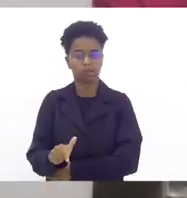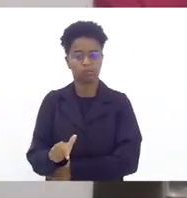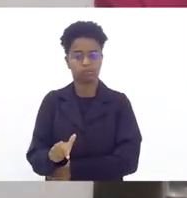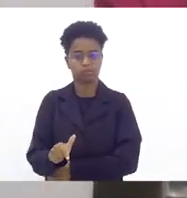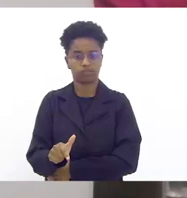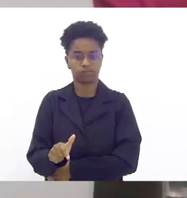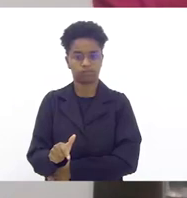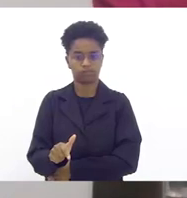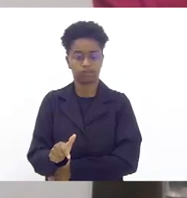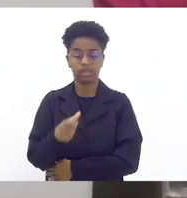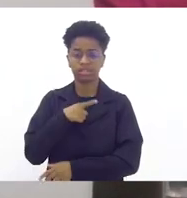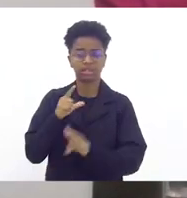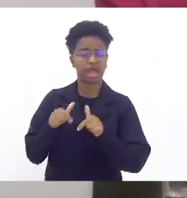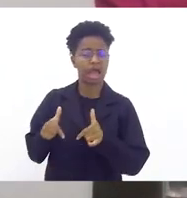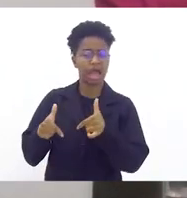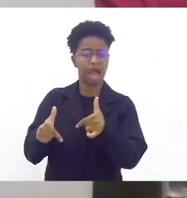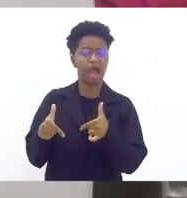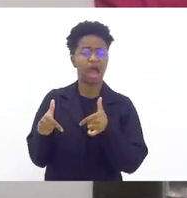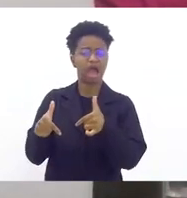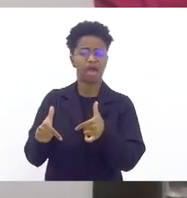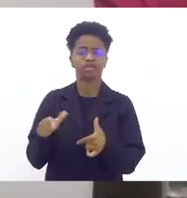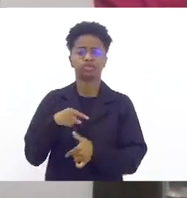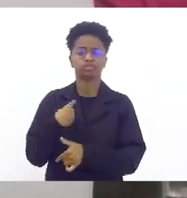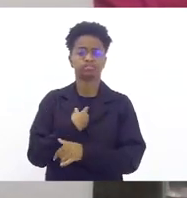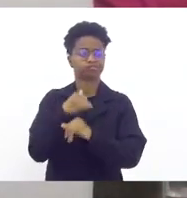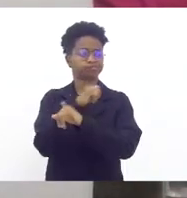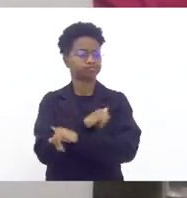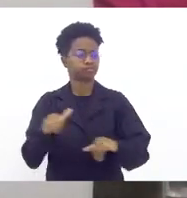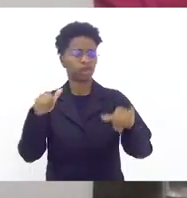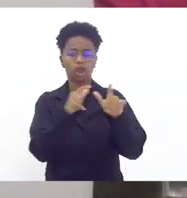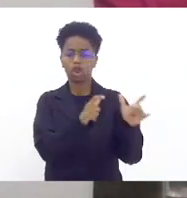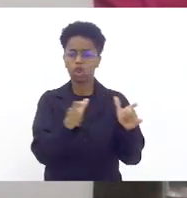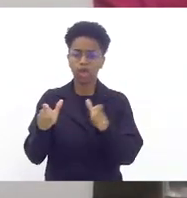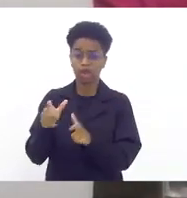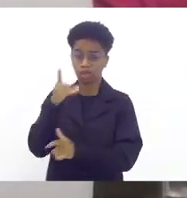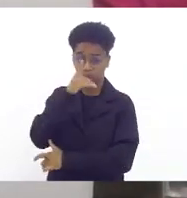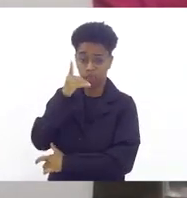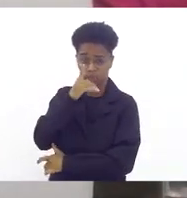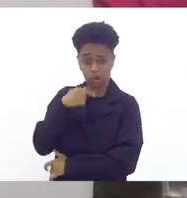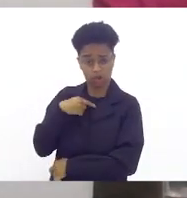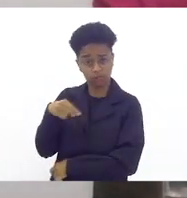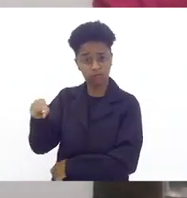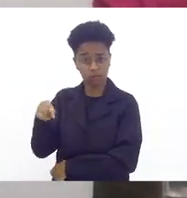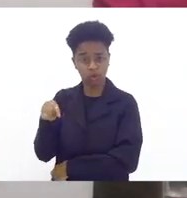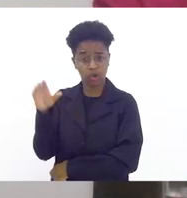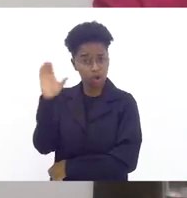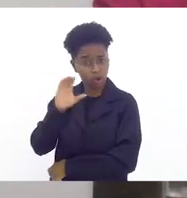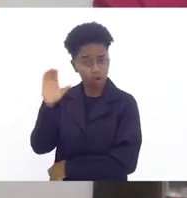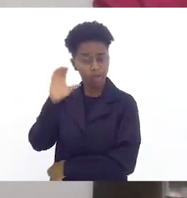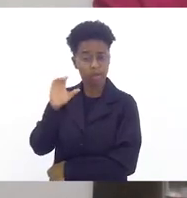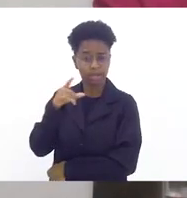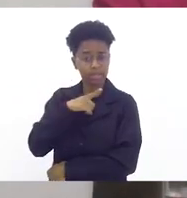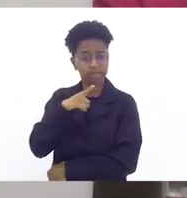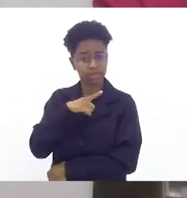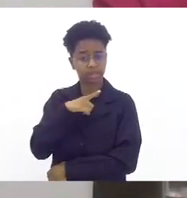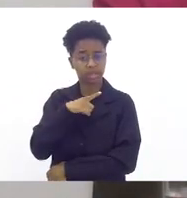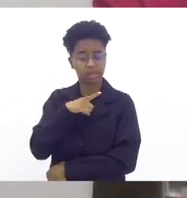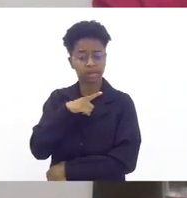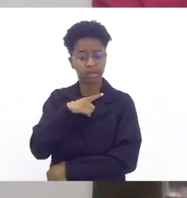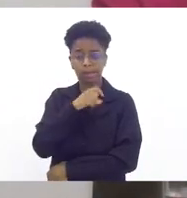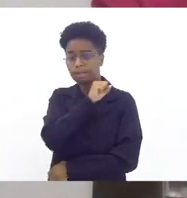Depois do ato que nós fizemos em todos os lugares, em domingo eu estava lá em Copacabana, acabaram de